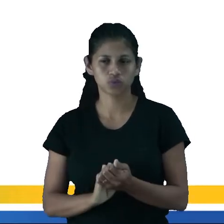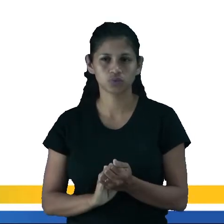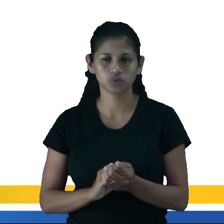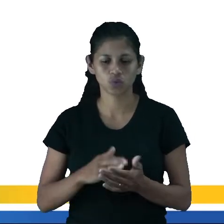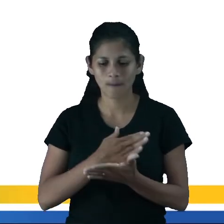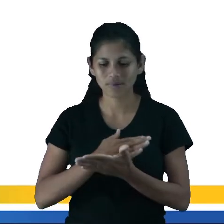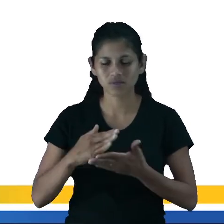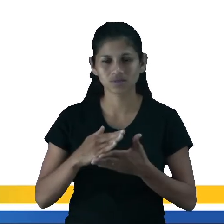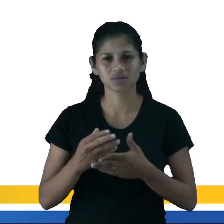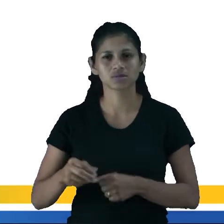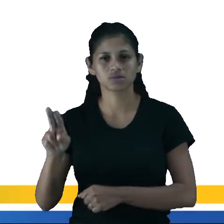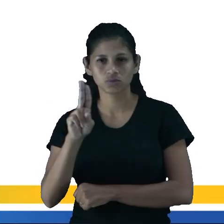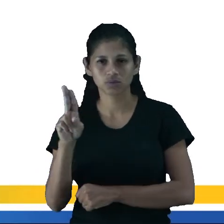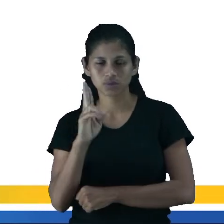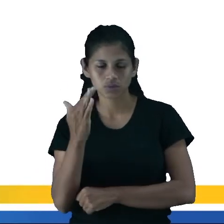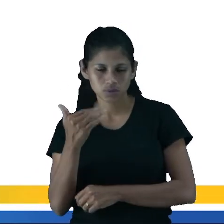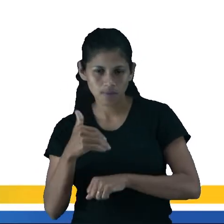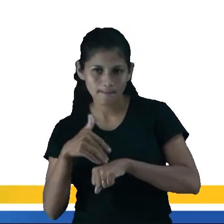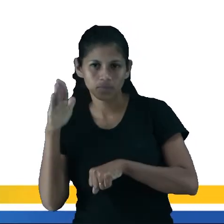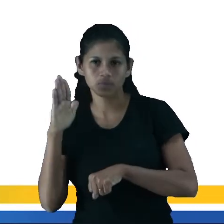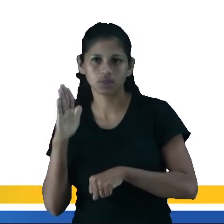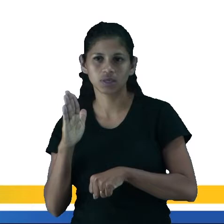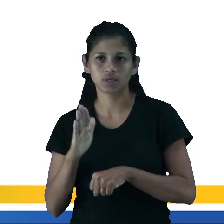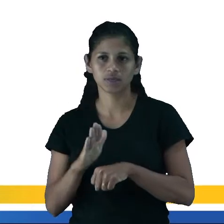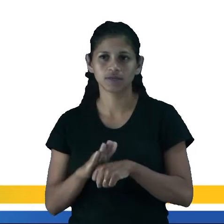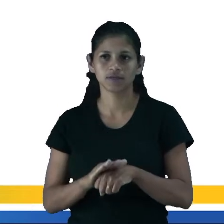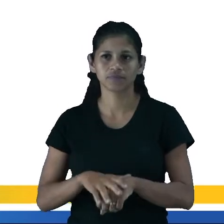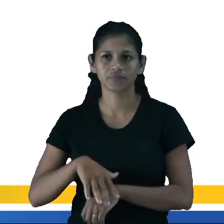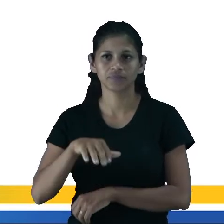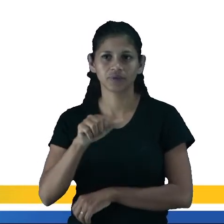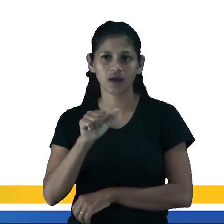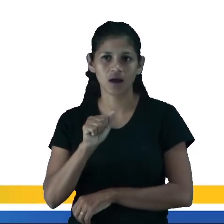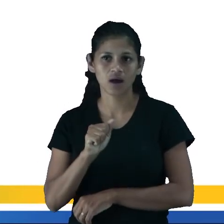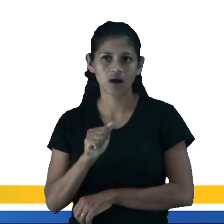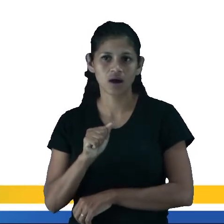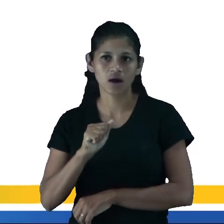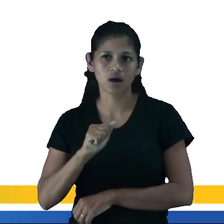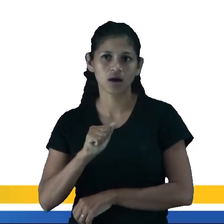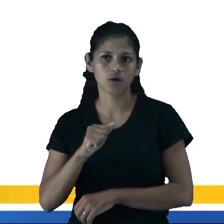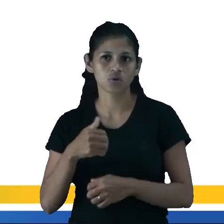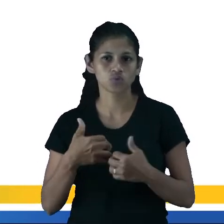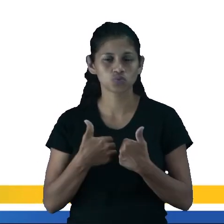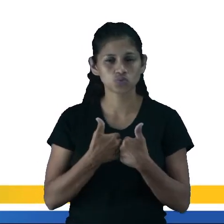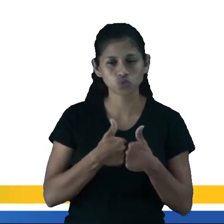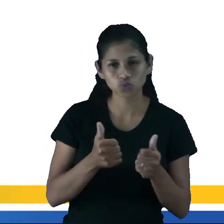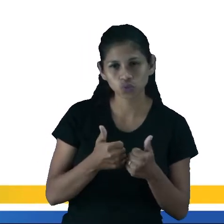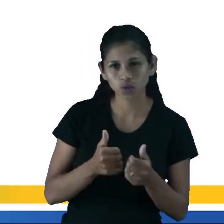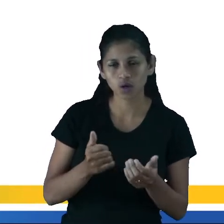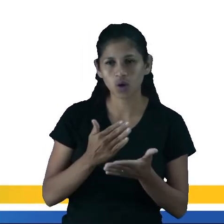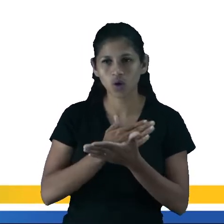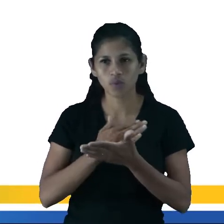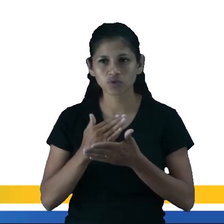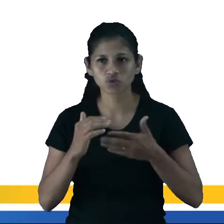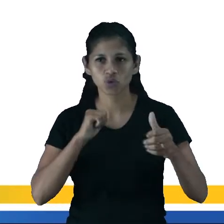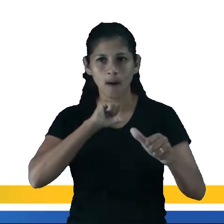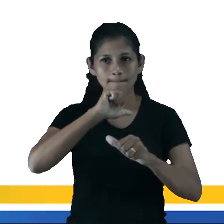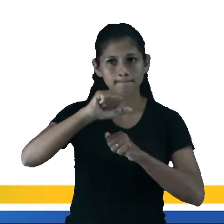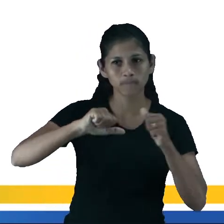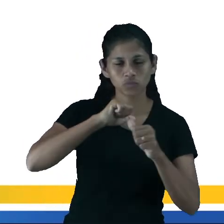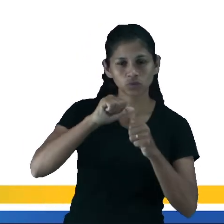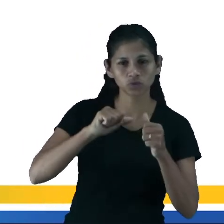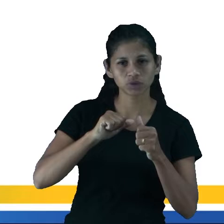caso de hoje em dia. O automóvel provocou uma revolução no cotidiano das pessoas, visto